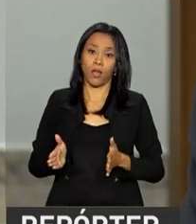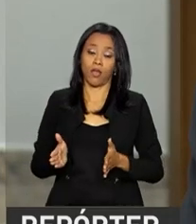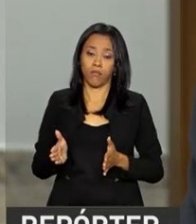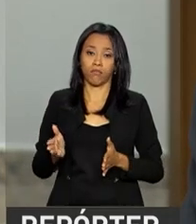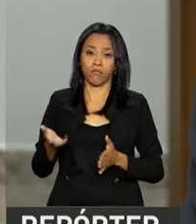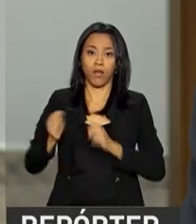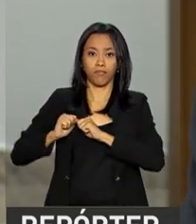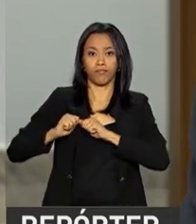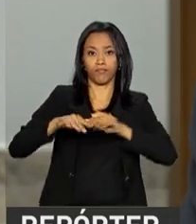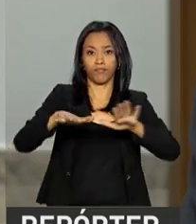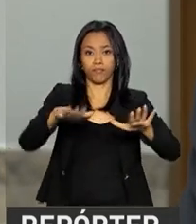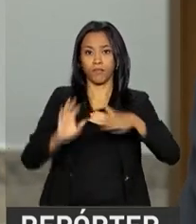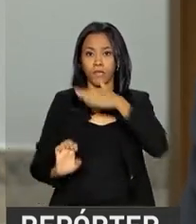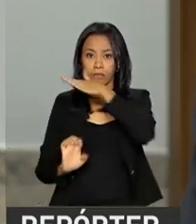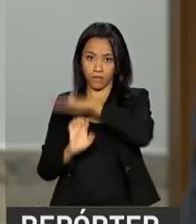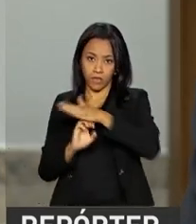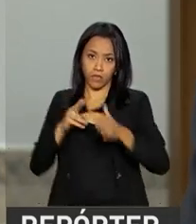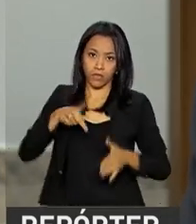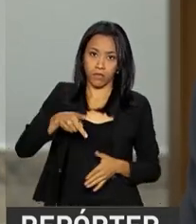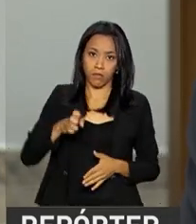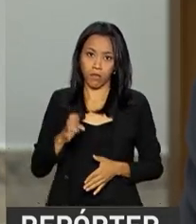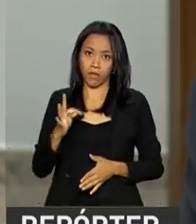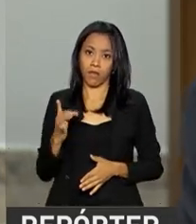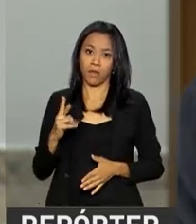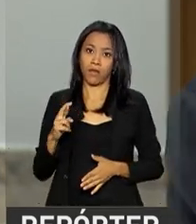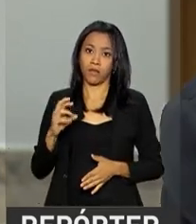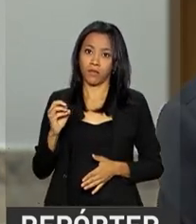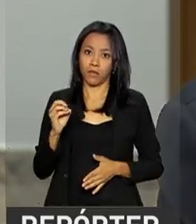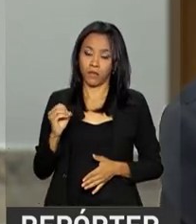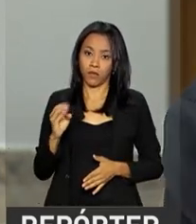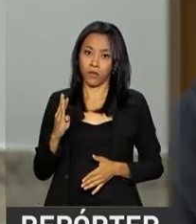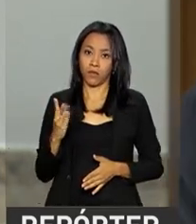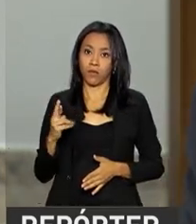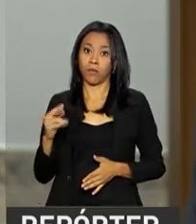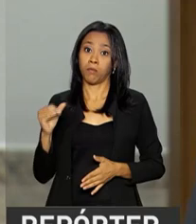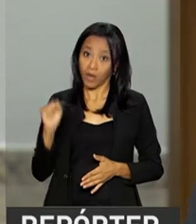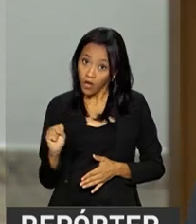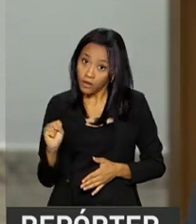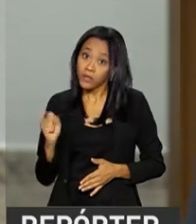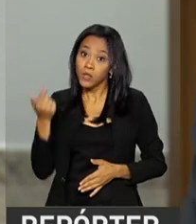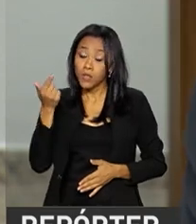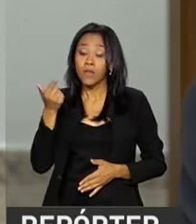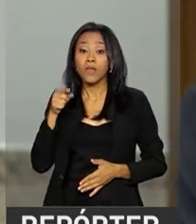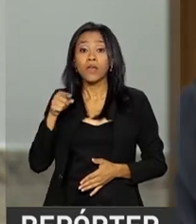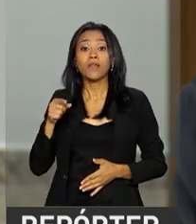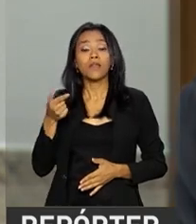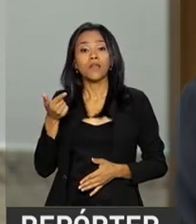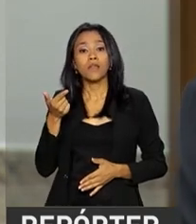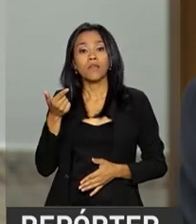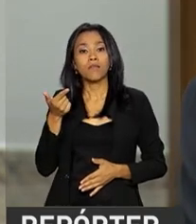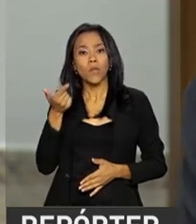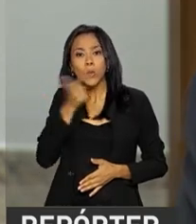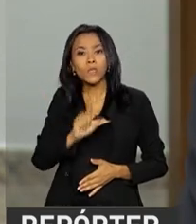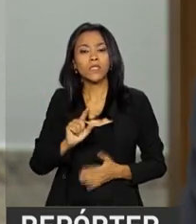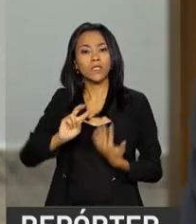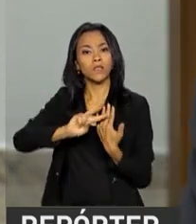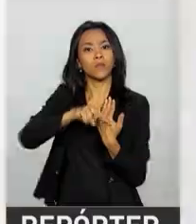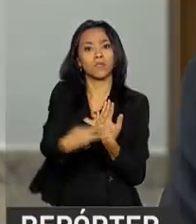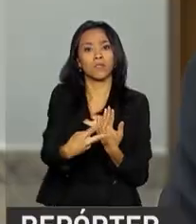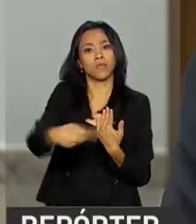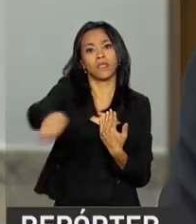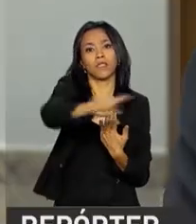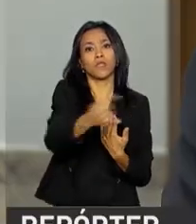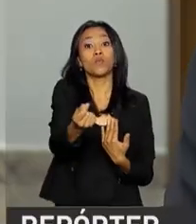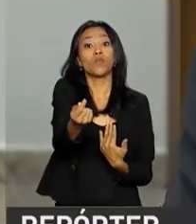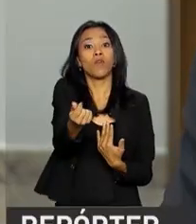petrobras ela gere as conseqüências no bolso do consumidor